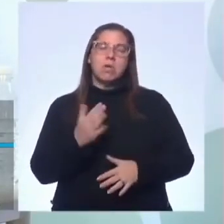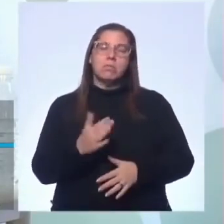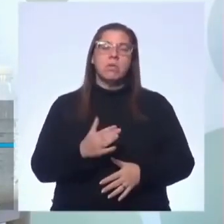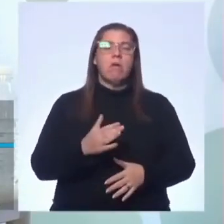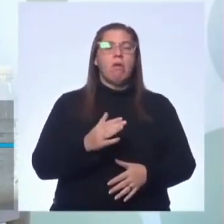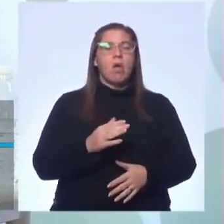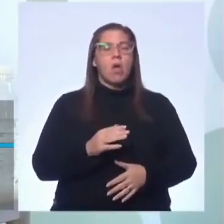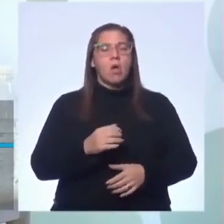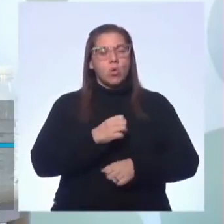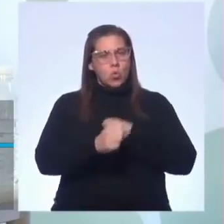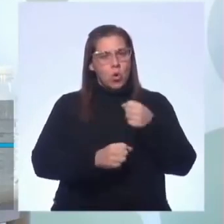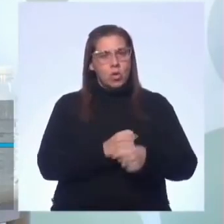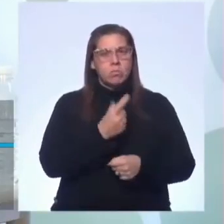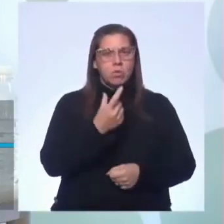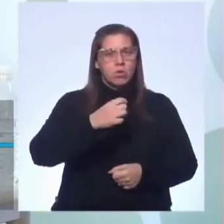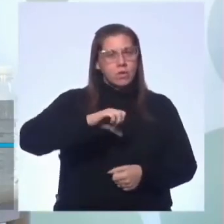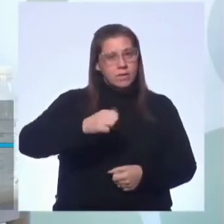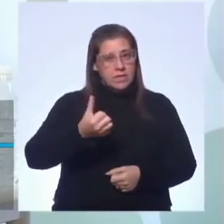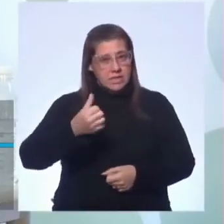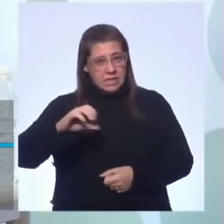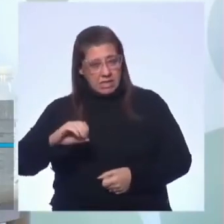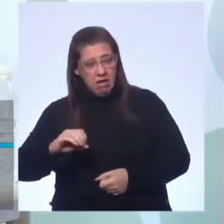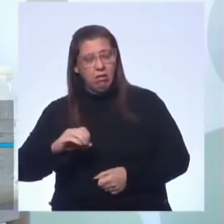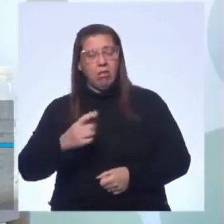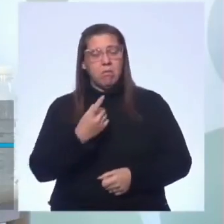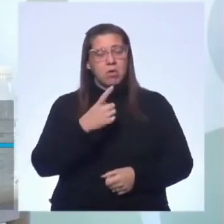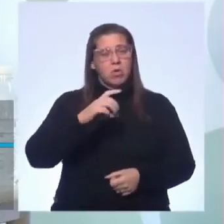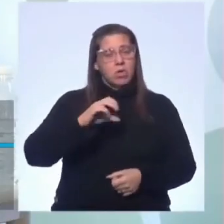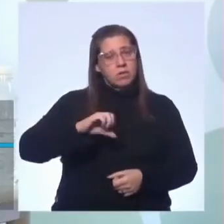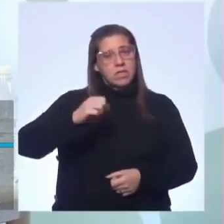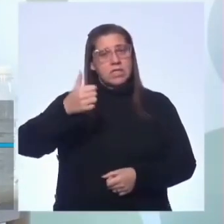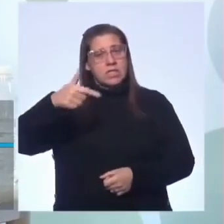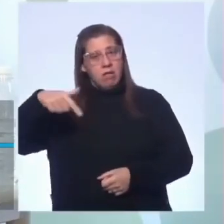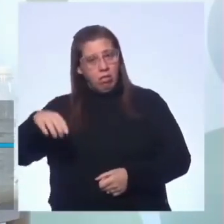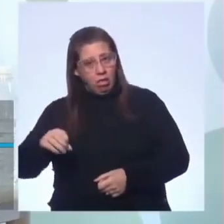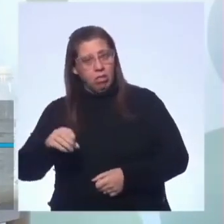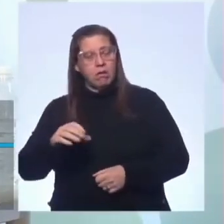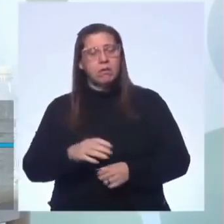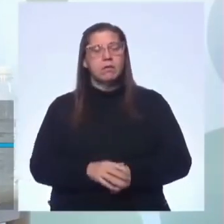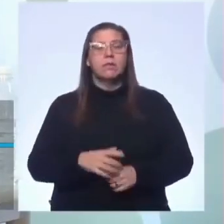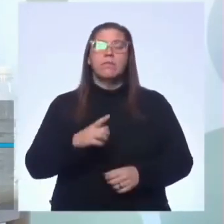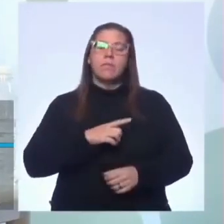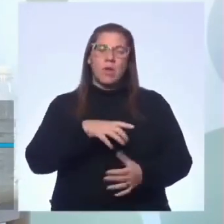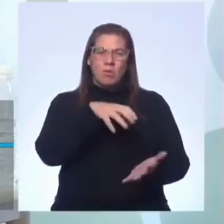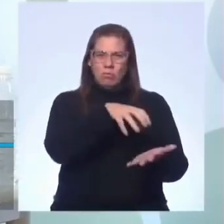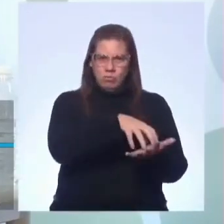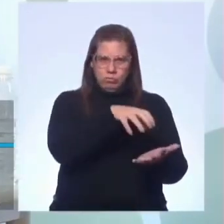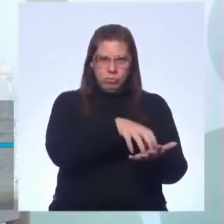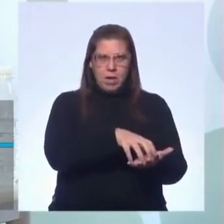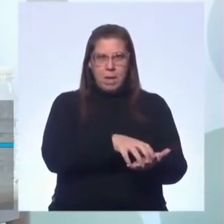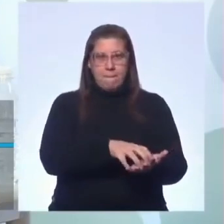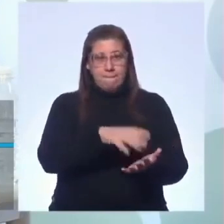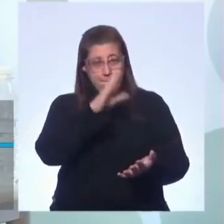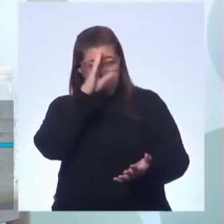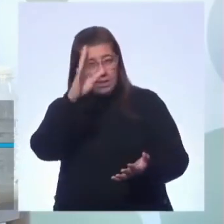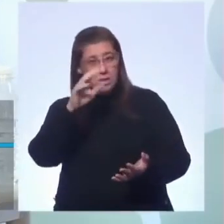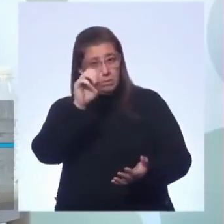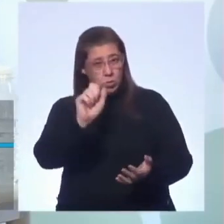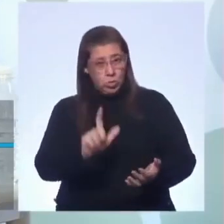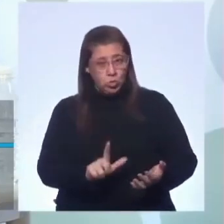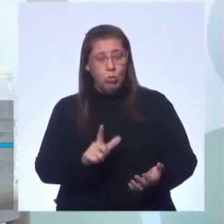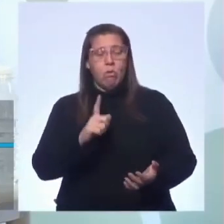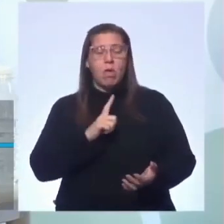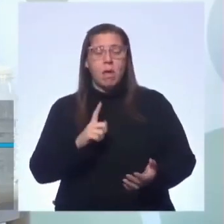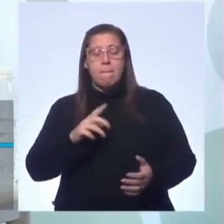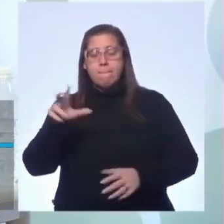60, década de 70, né, na questão aí da industrialização, os grandes centros, principalmente na região sudeste, acabam